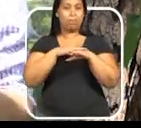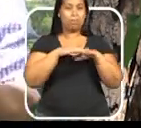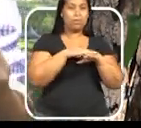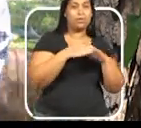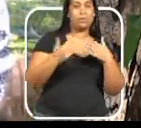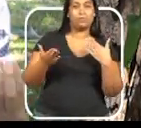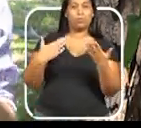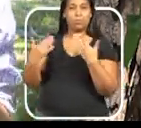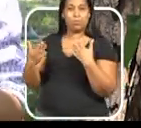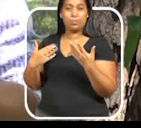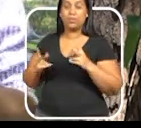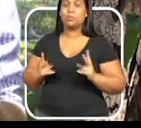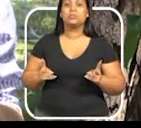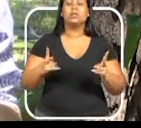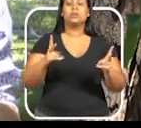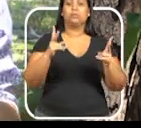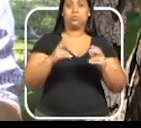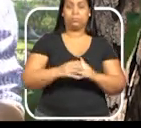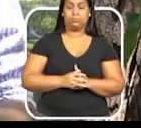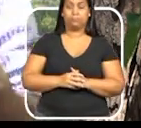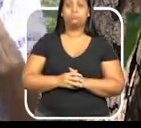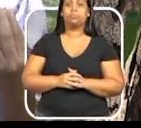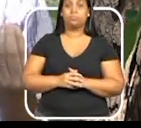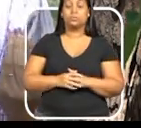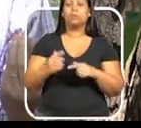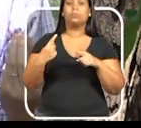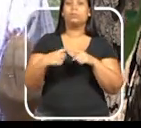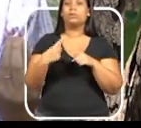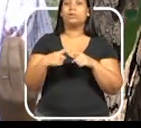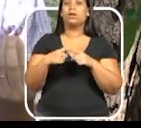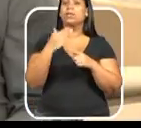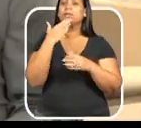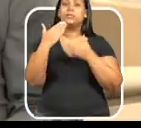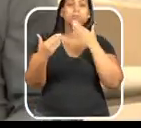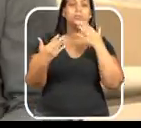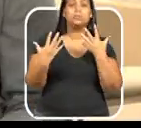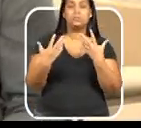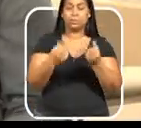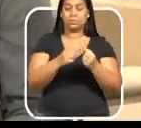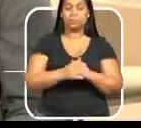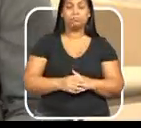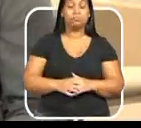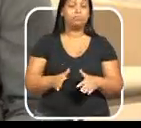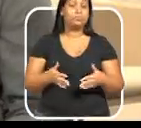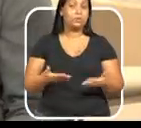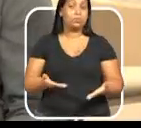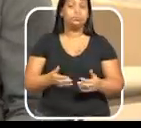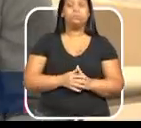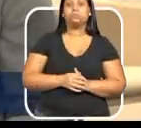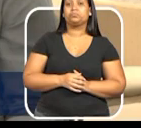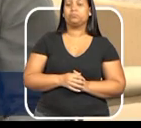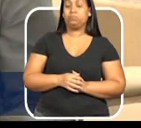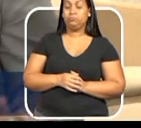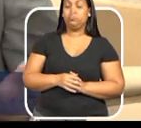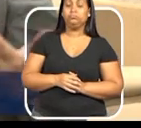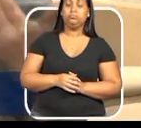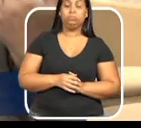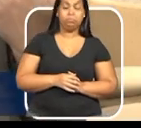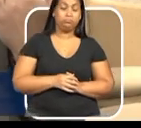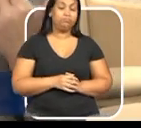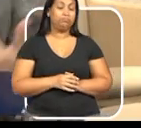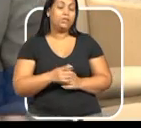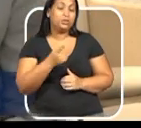formativo contínuo e permanente para atender essas demandas. Então, se a gente olha